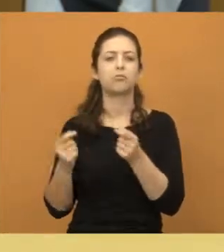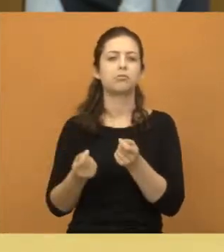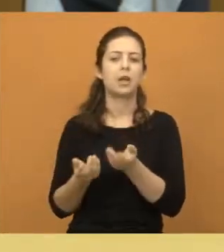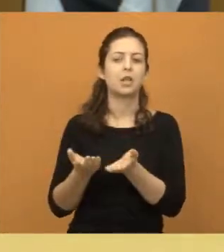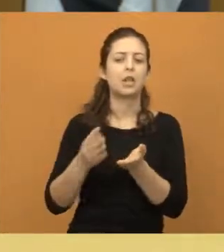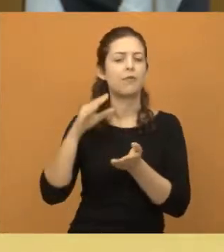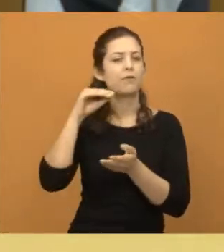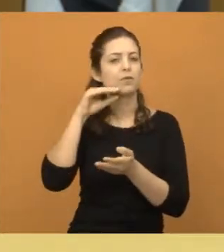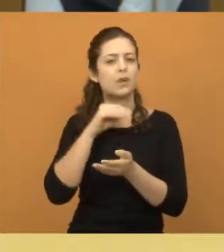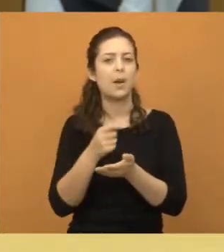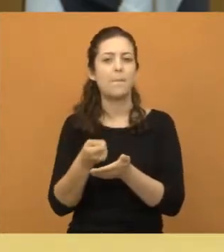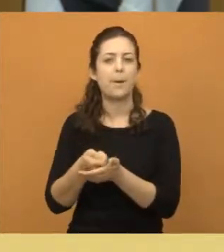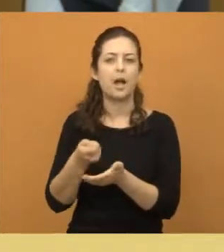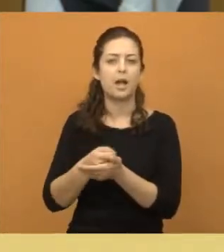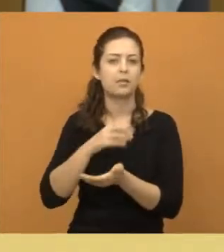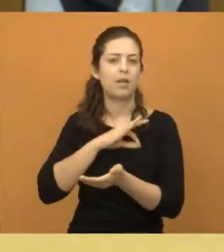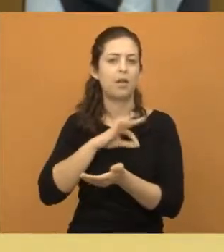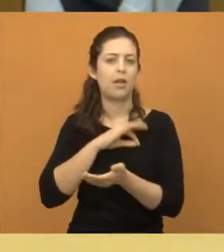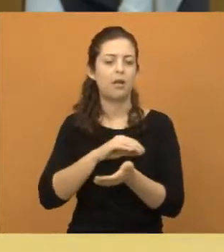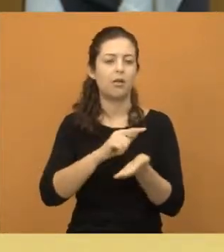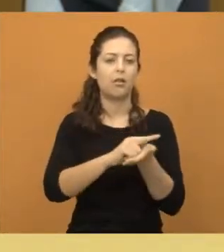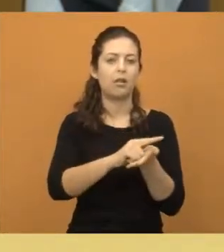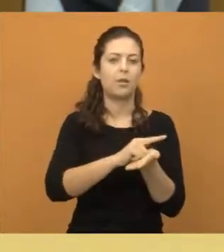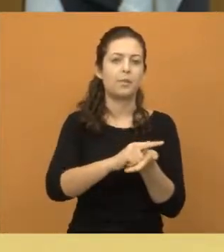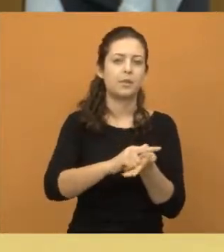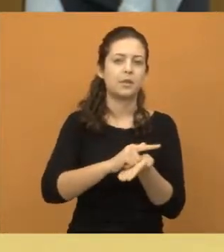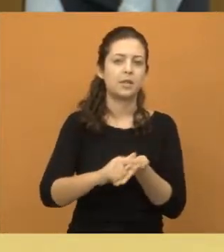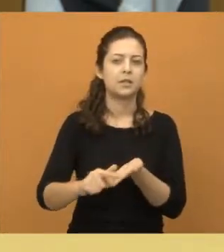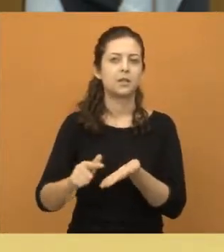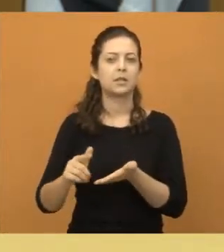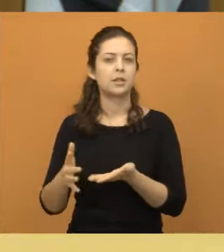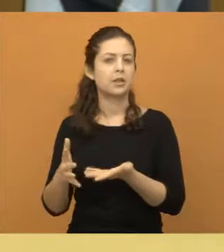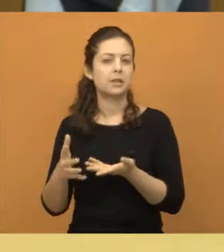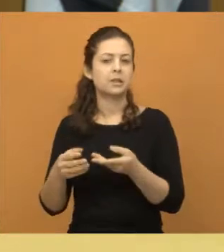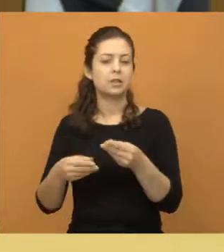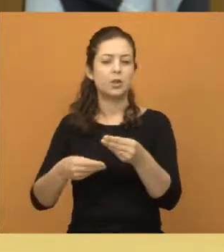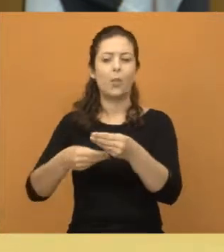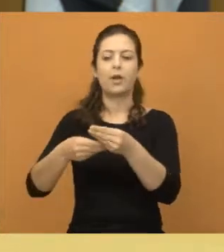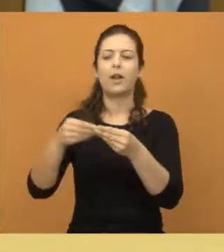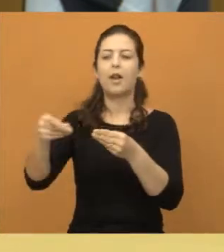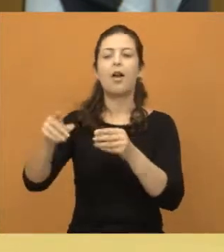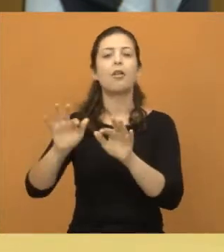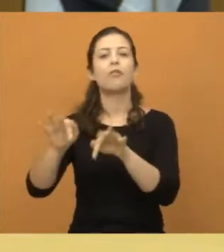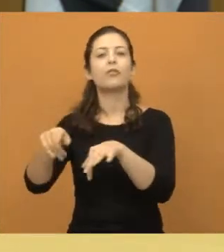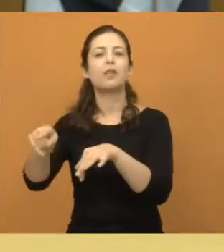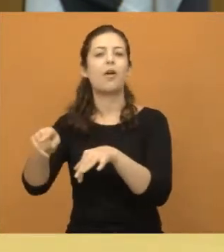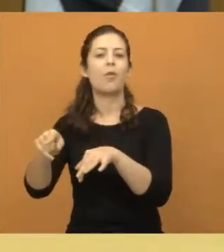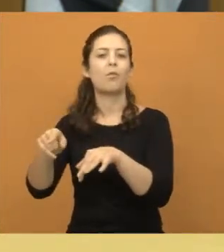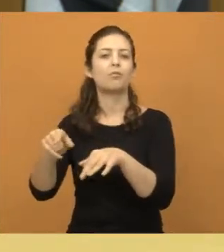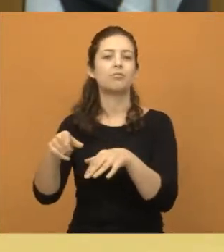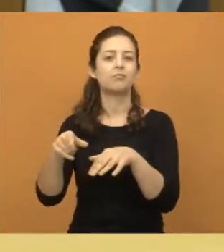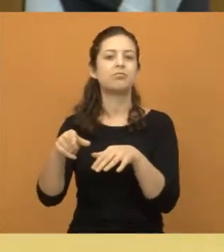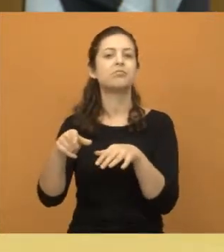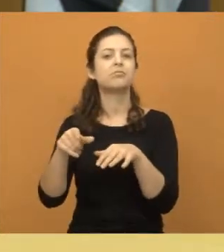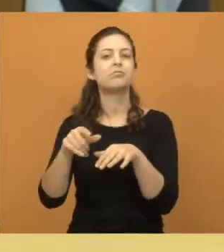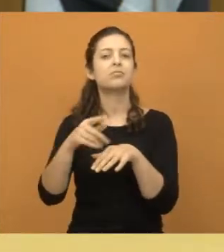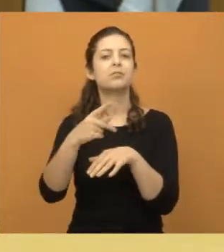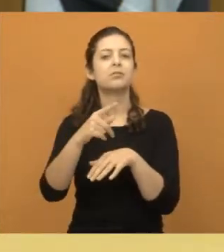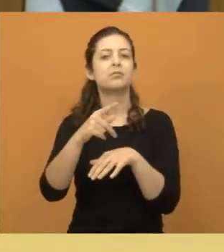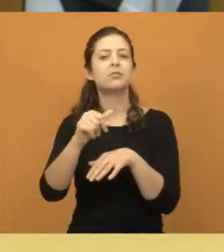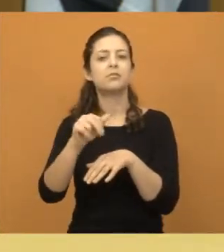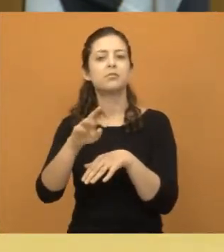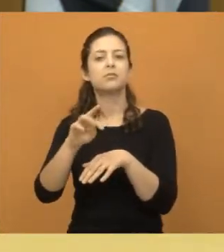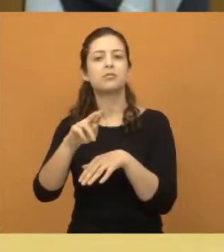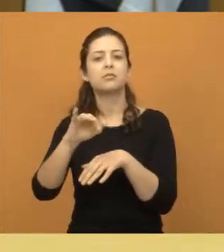servidor público, com limpeza, despesas que não agregam patrimônio, despesas